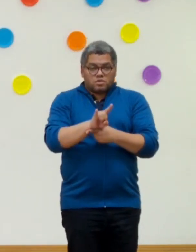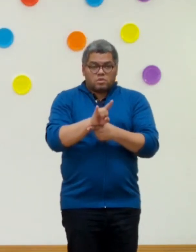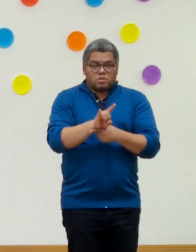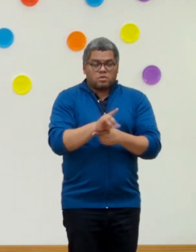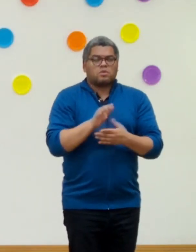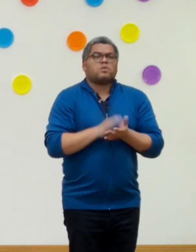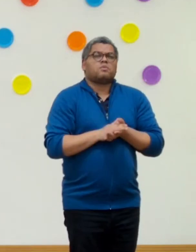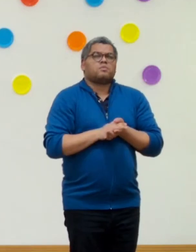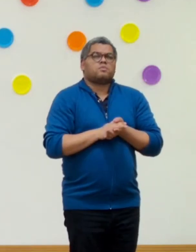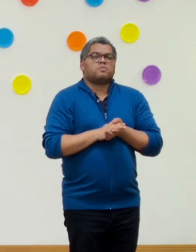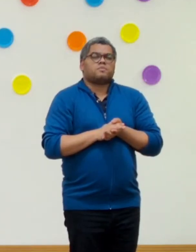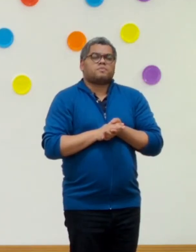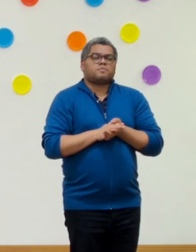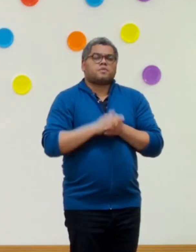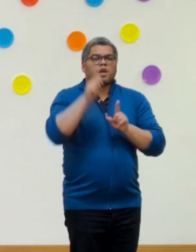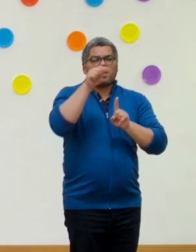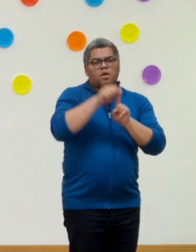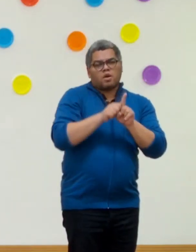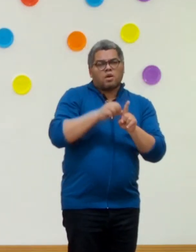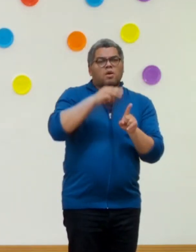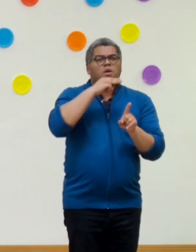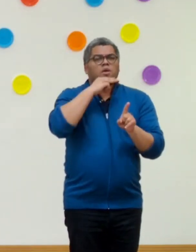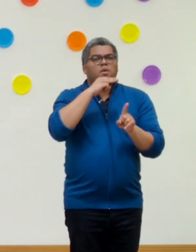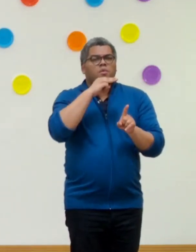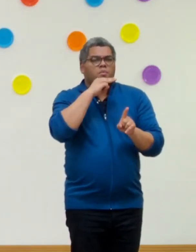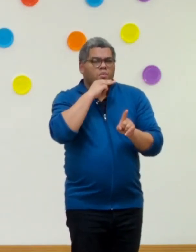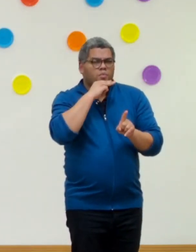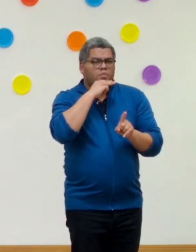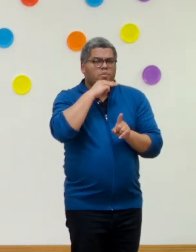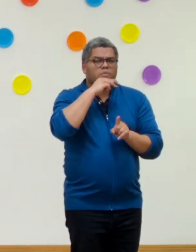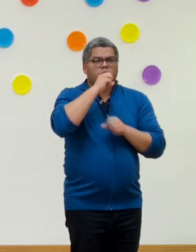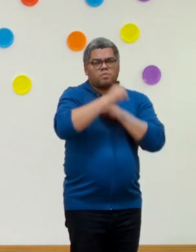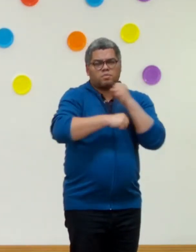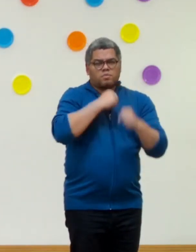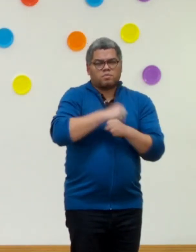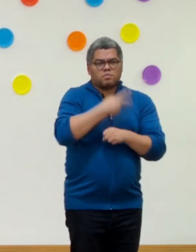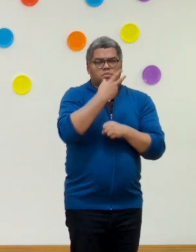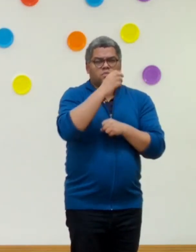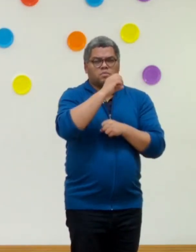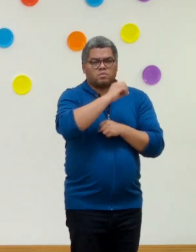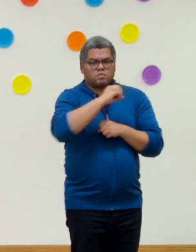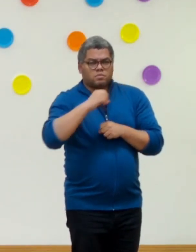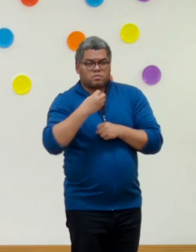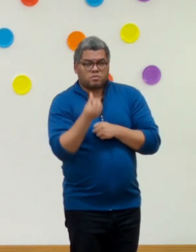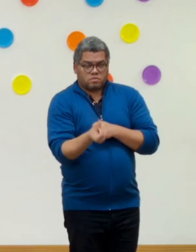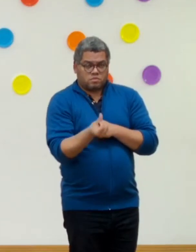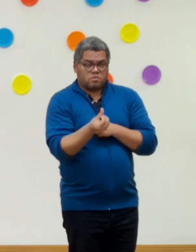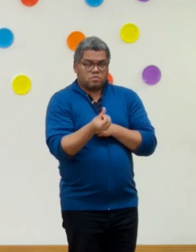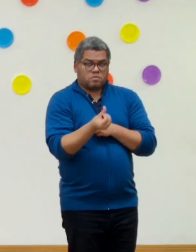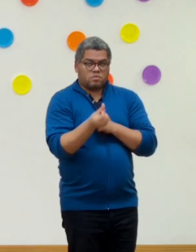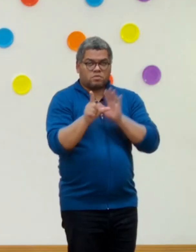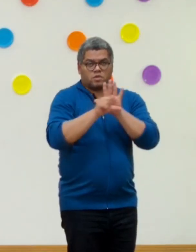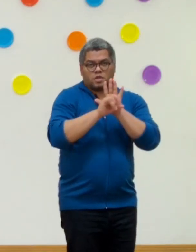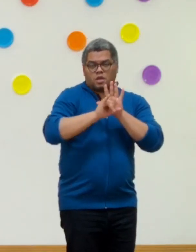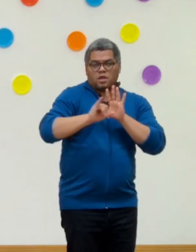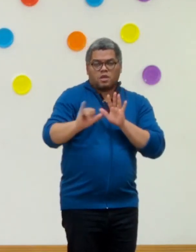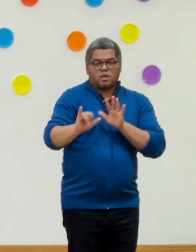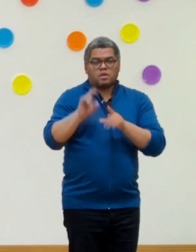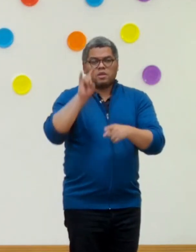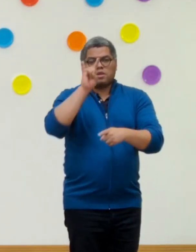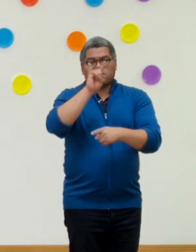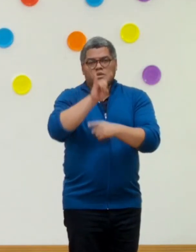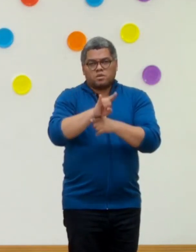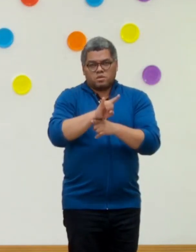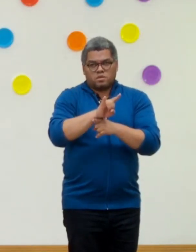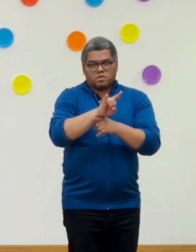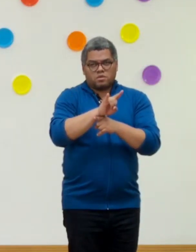março de 2005, a Lei 11.106 descriminalizou o adultério. Uma